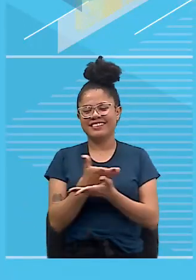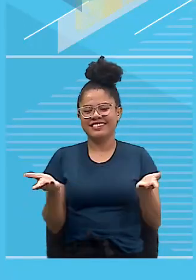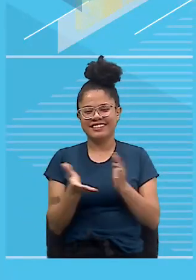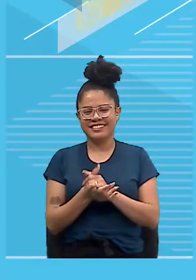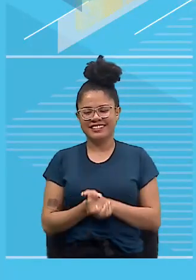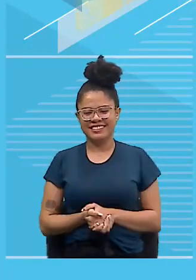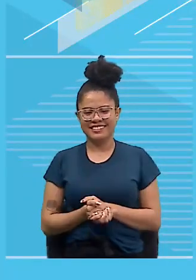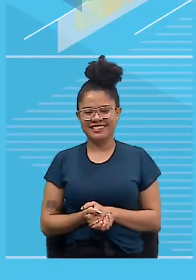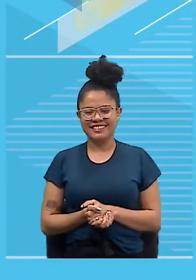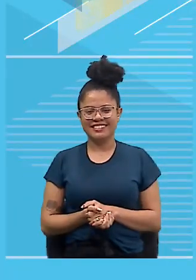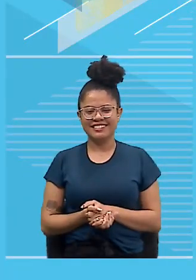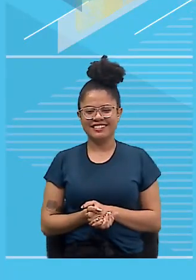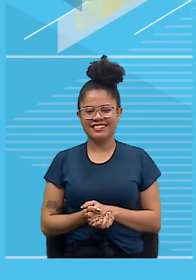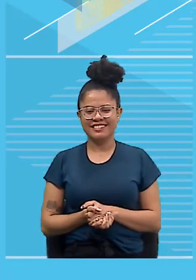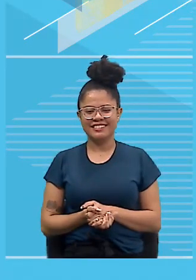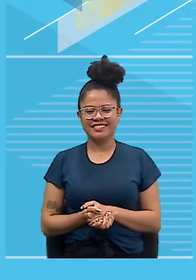tela cheia filho